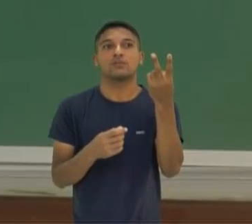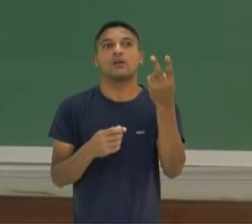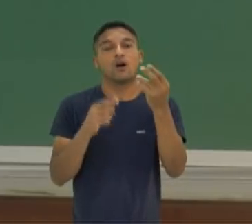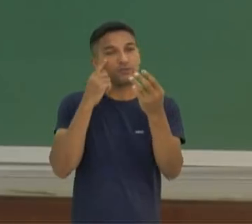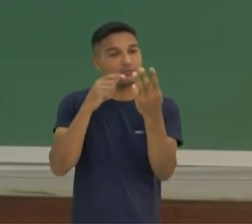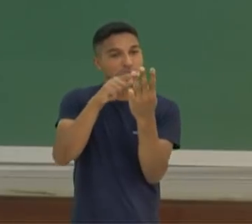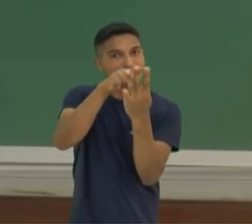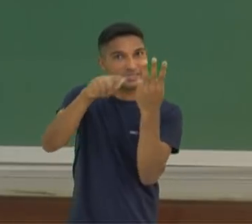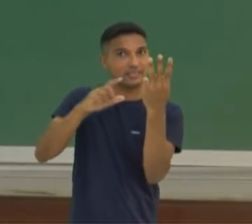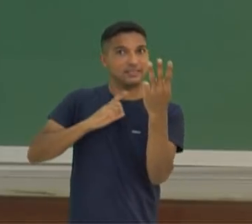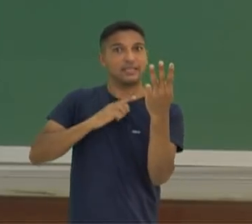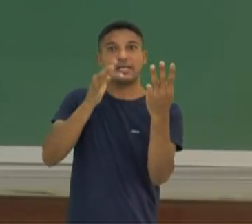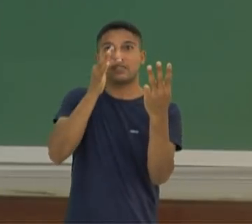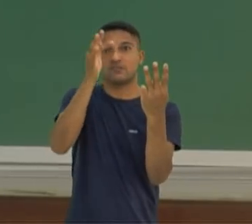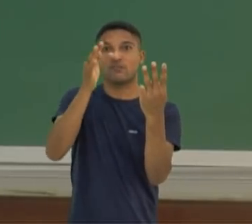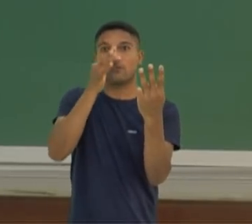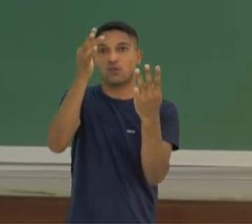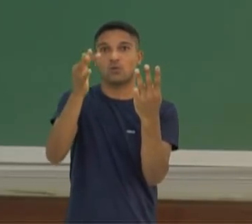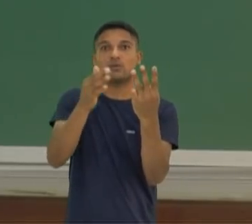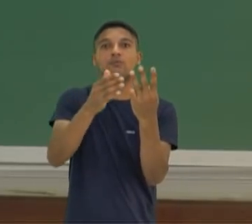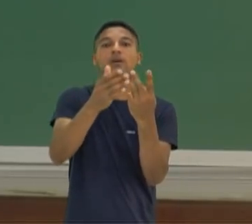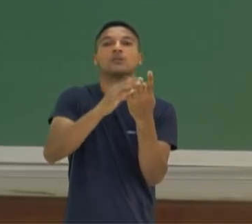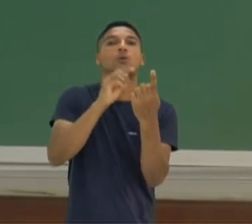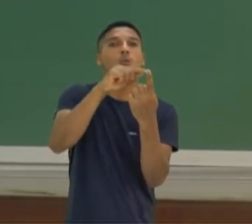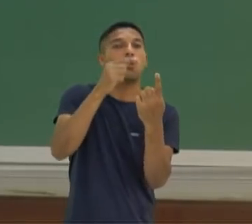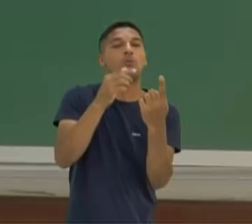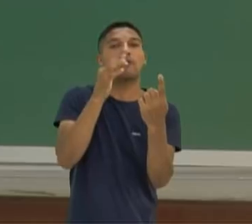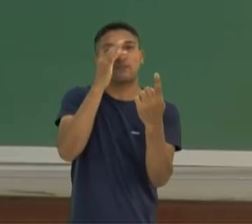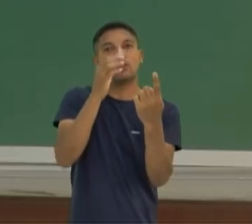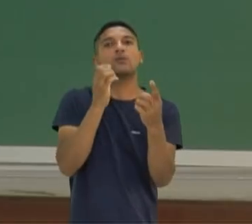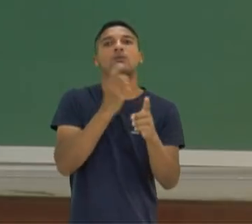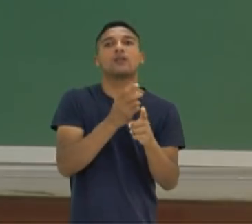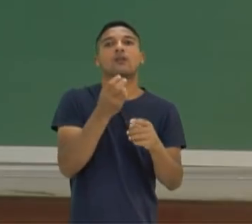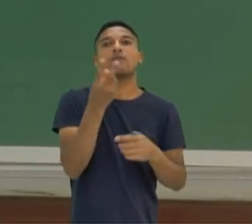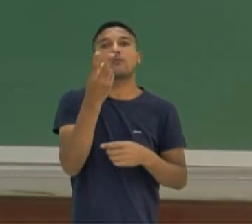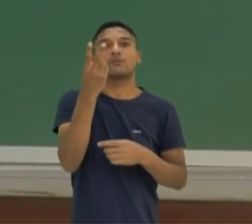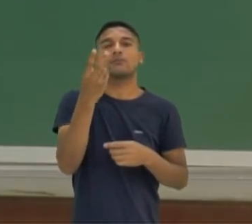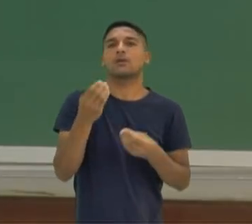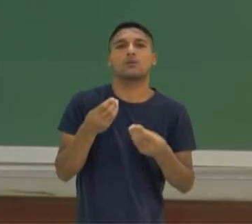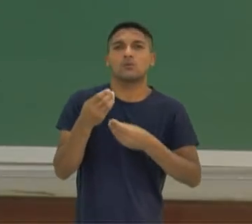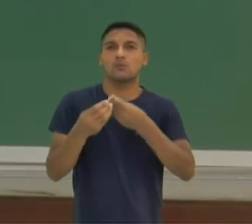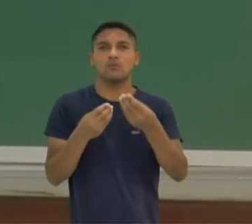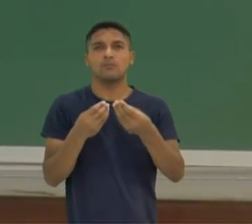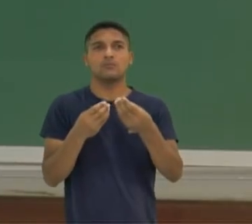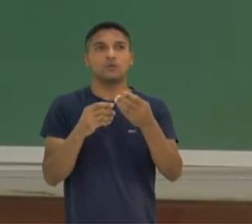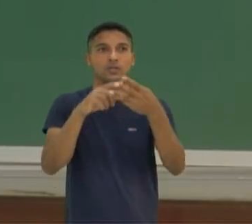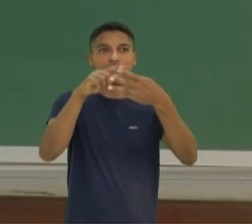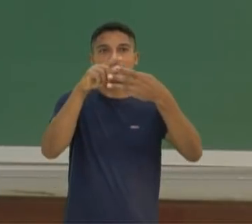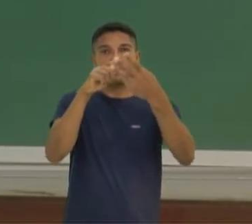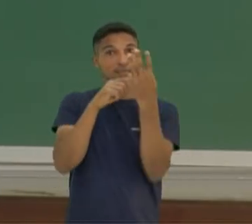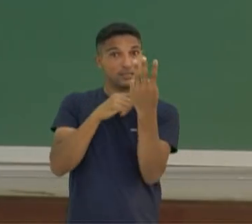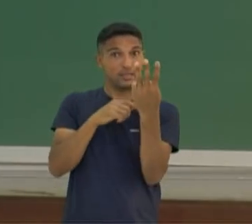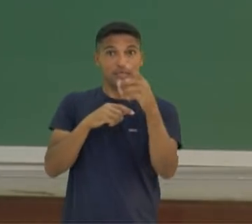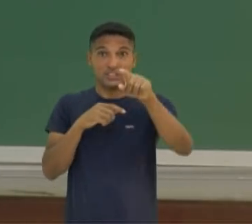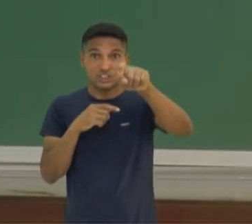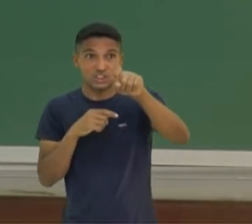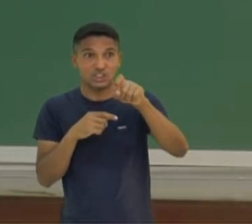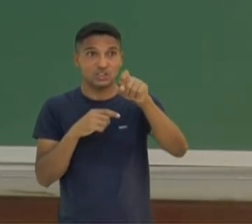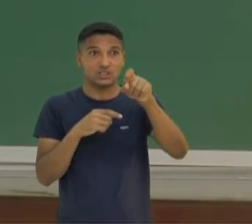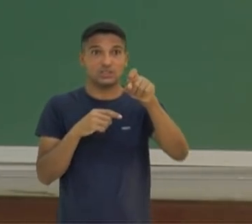nós fazemos para eliminar esse 3? Vamos aplicar o princípio multiplicativo. O que que